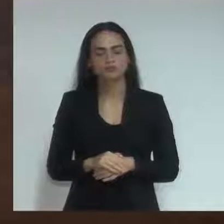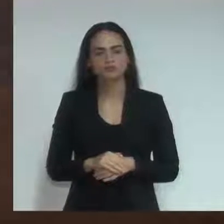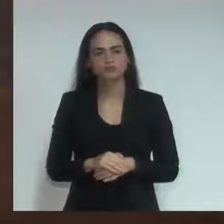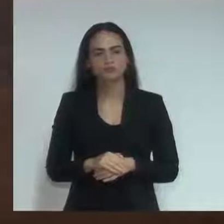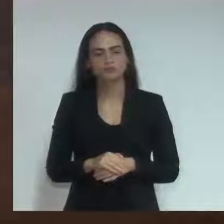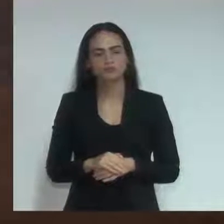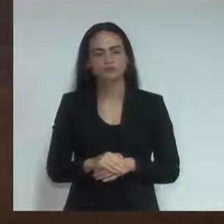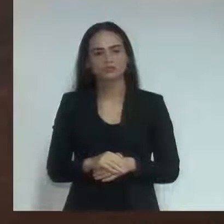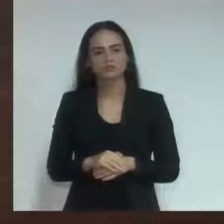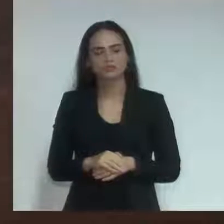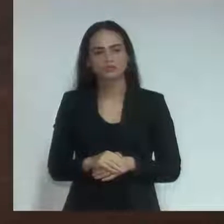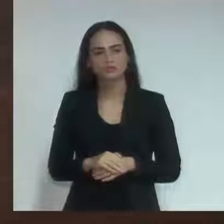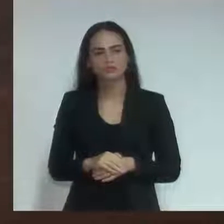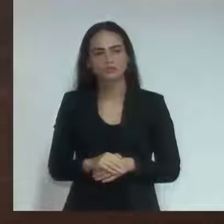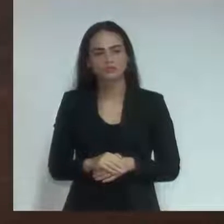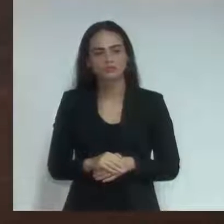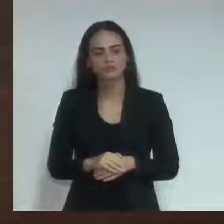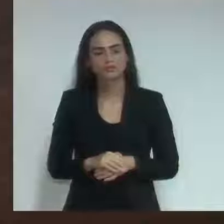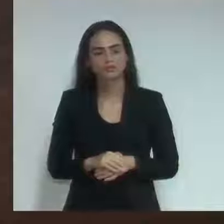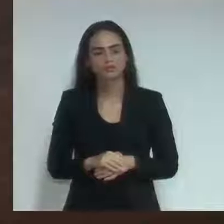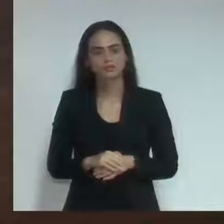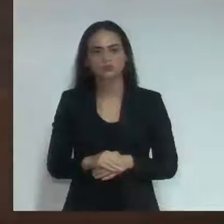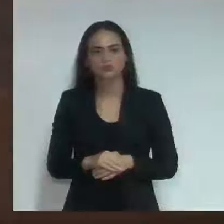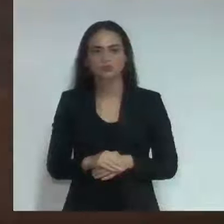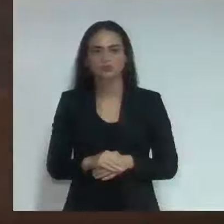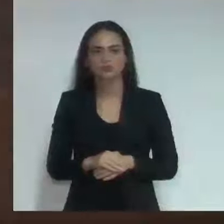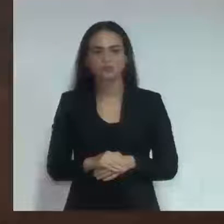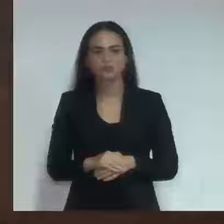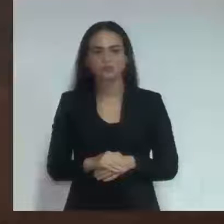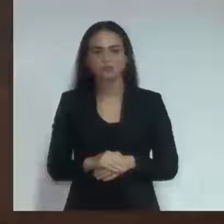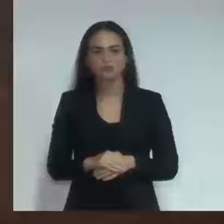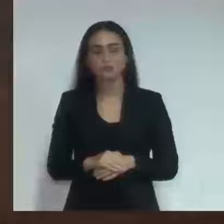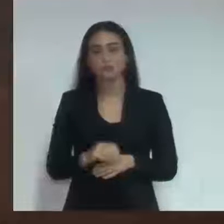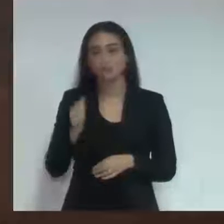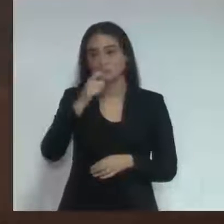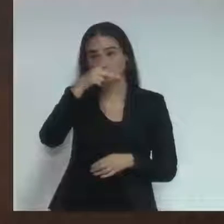Eu, até a pedido da provedora,